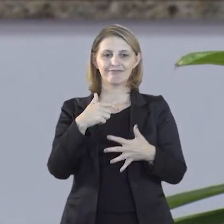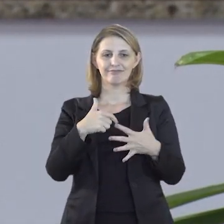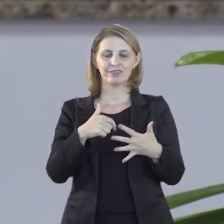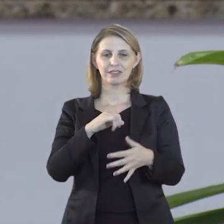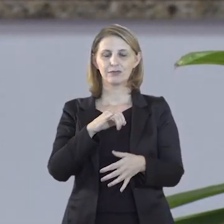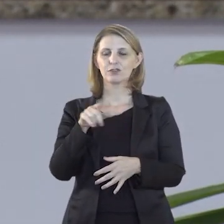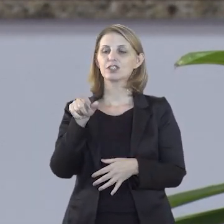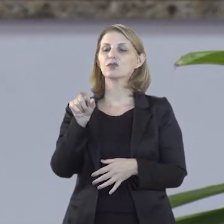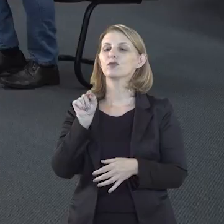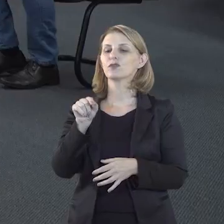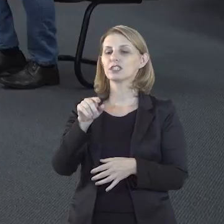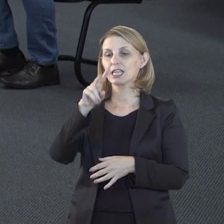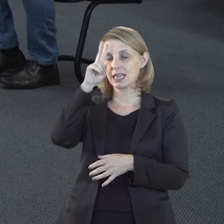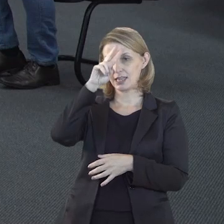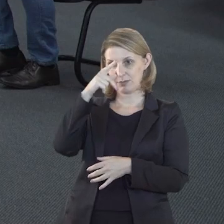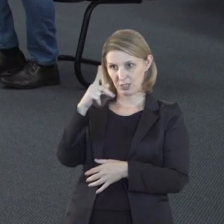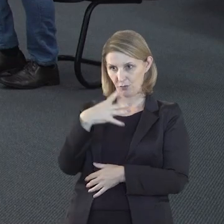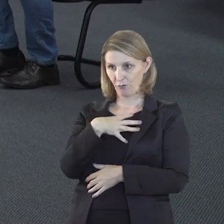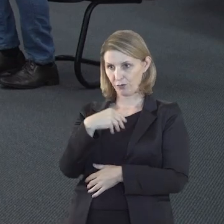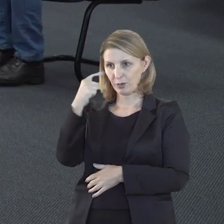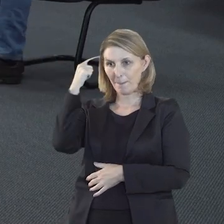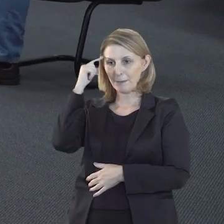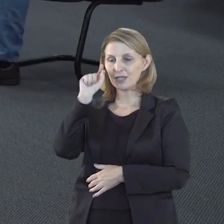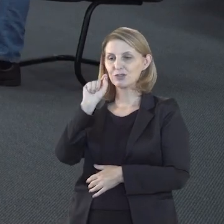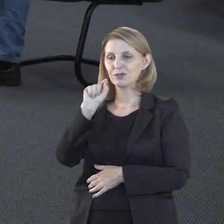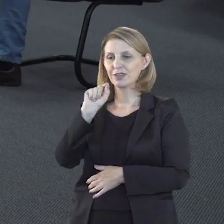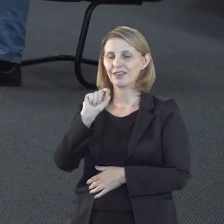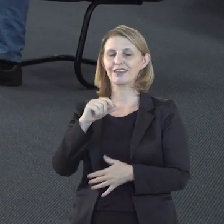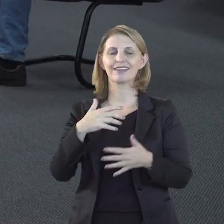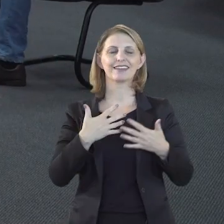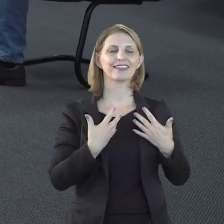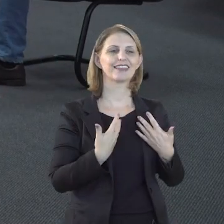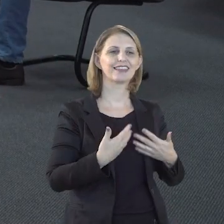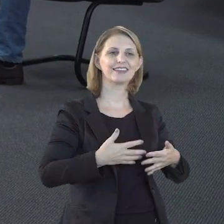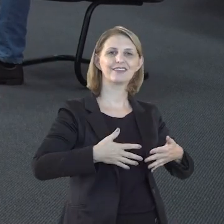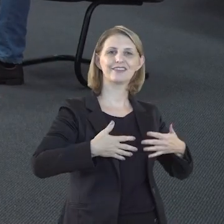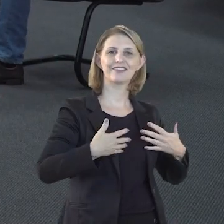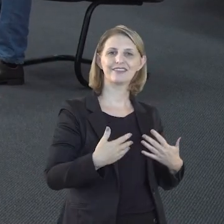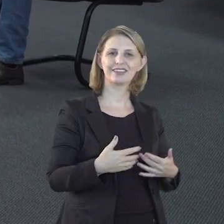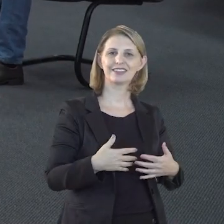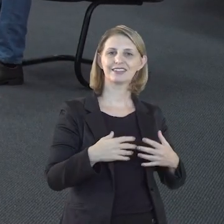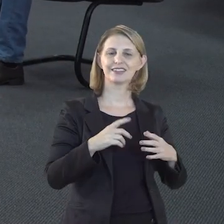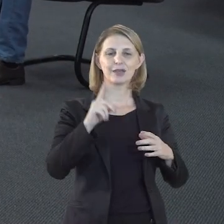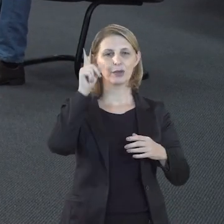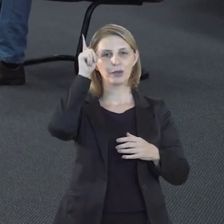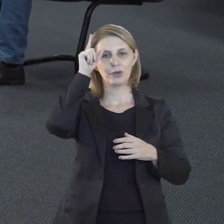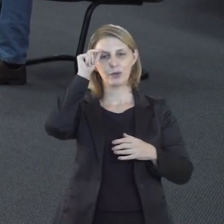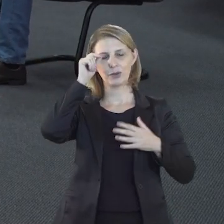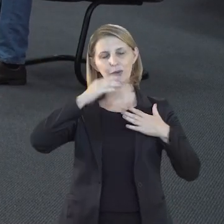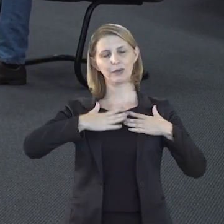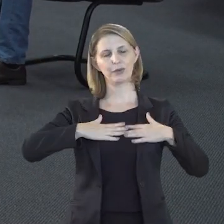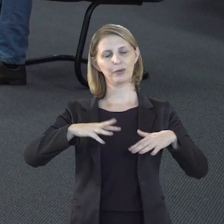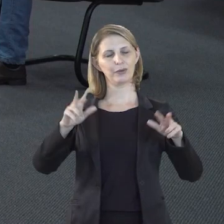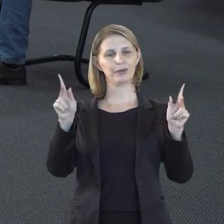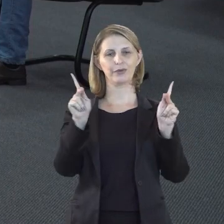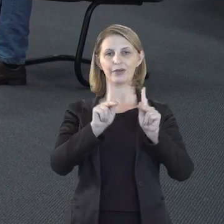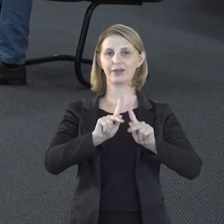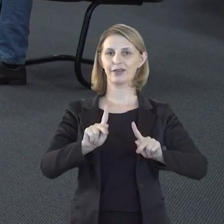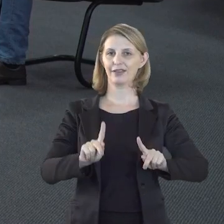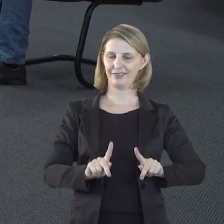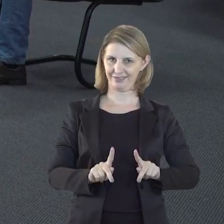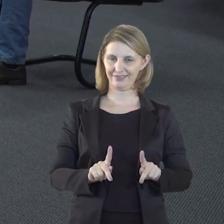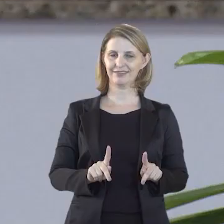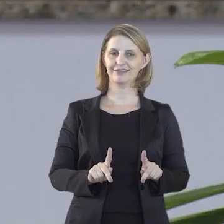Quando vem essa memória, que sensações você tem quando vem essa memória em você agora? De